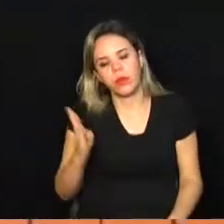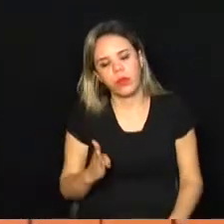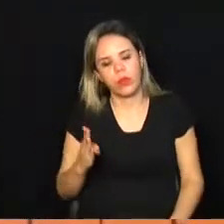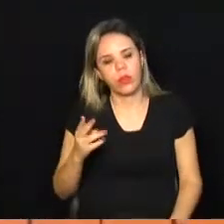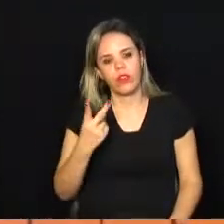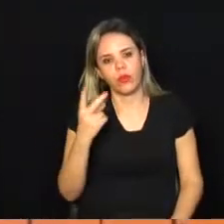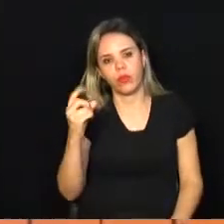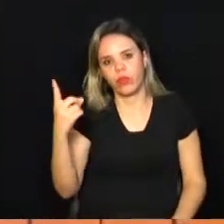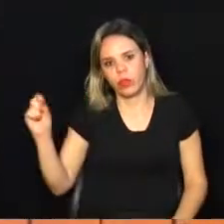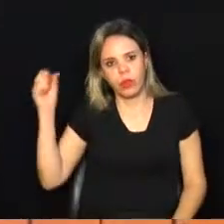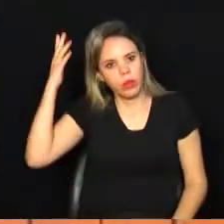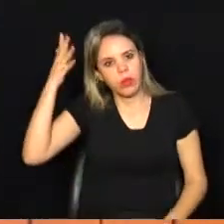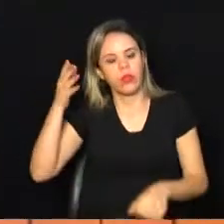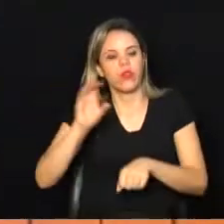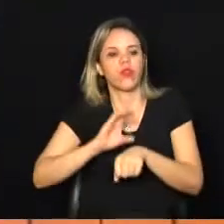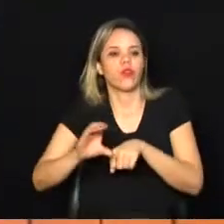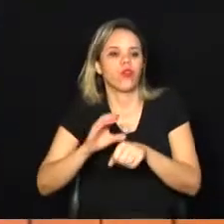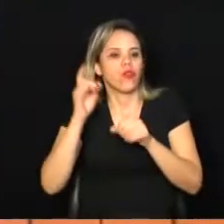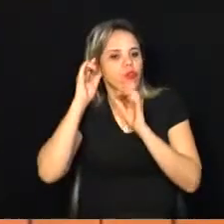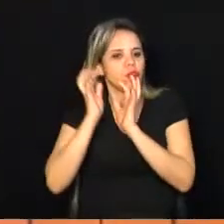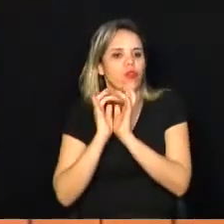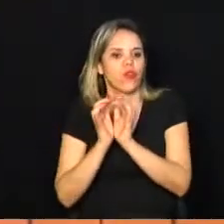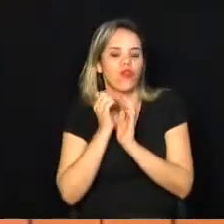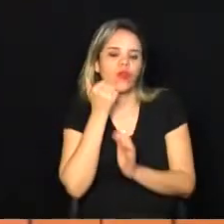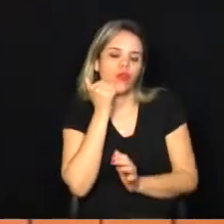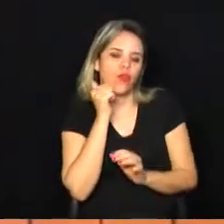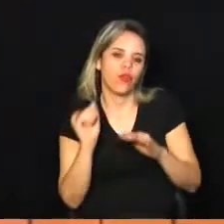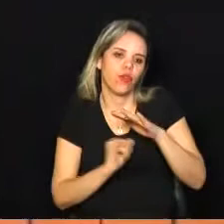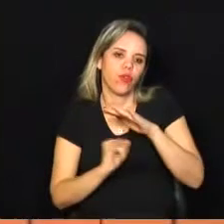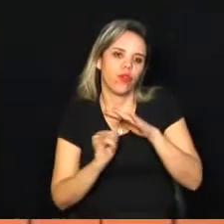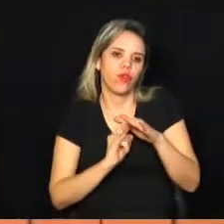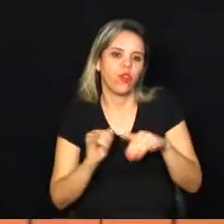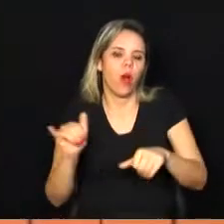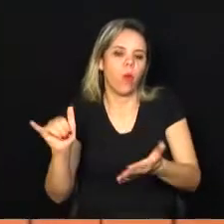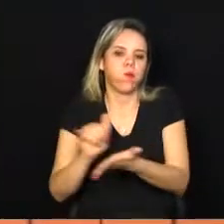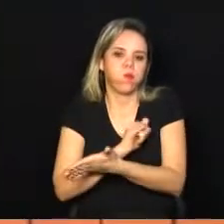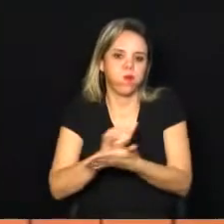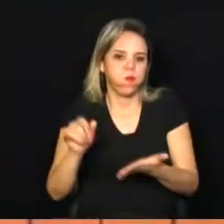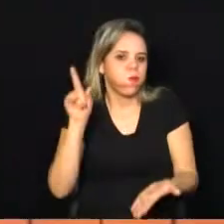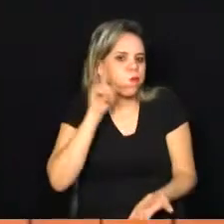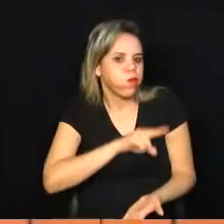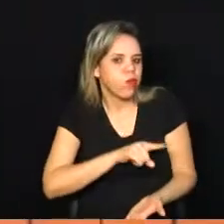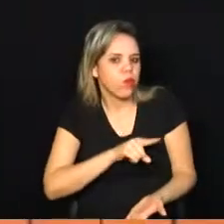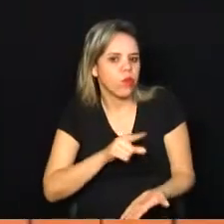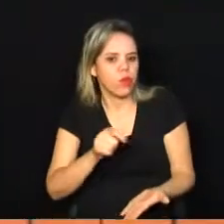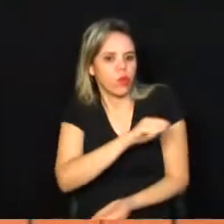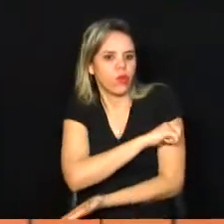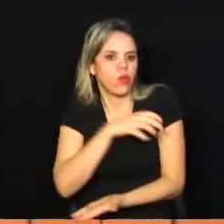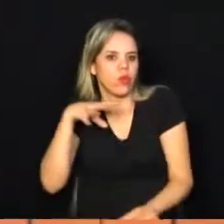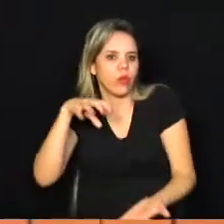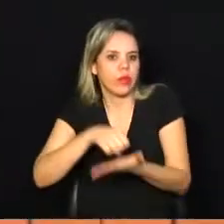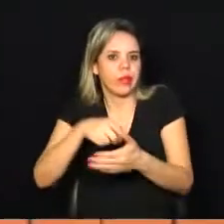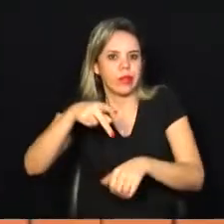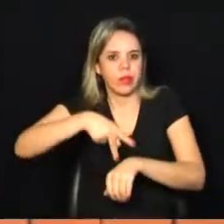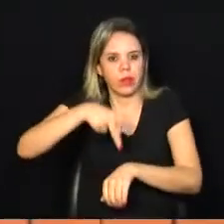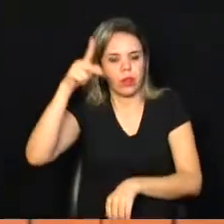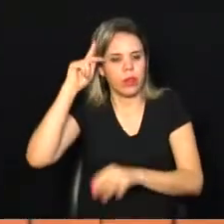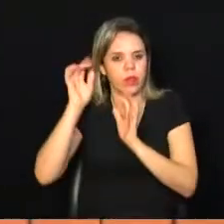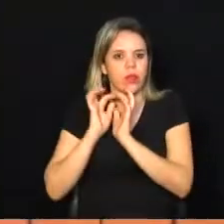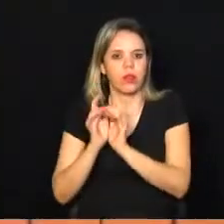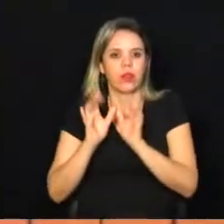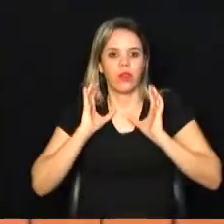possui especialização em neurociência por um instituto de Nova York, é aluna matriculada na pós-graduação em neurociência